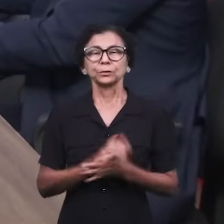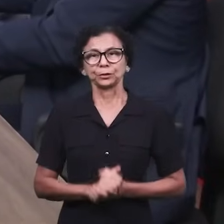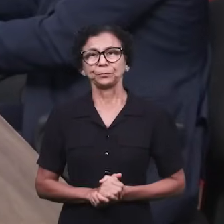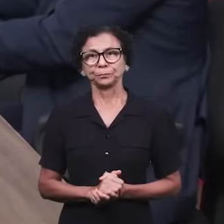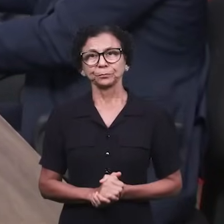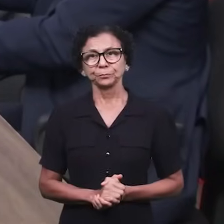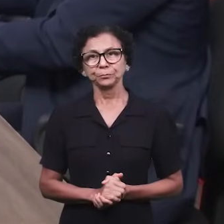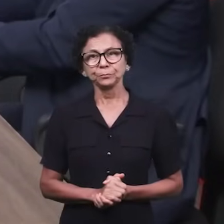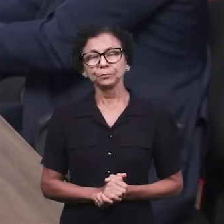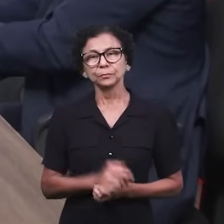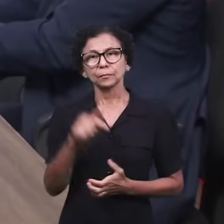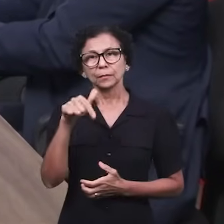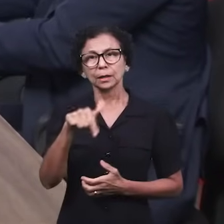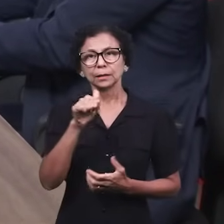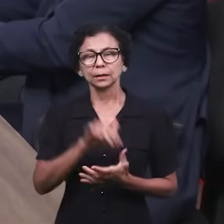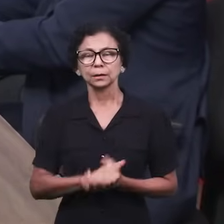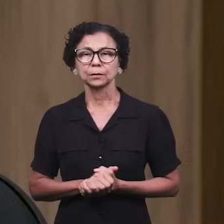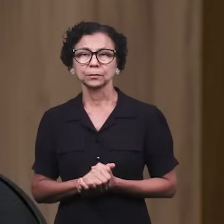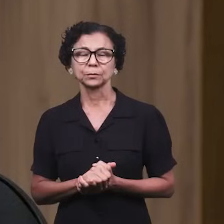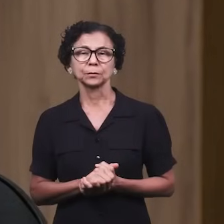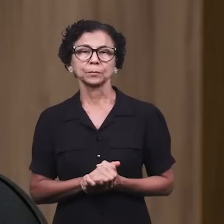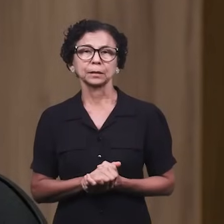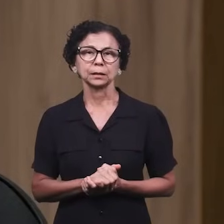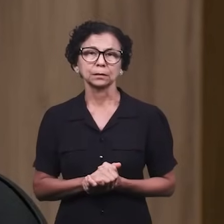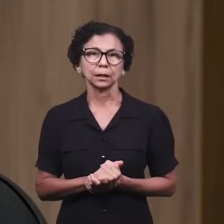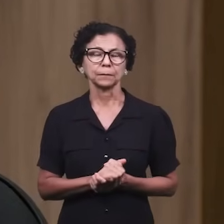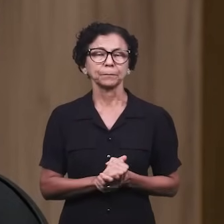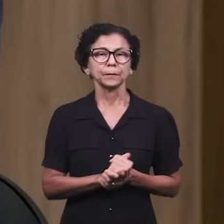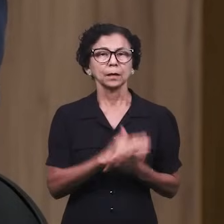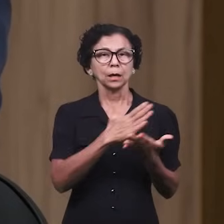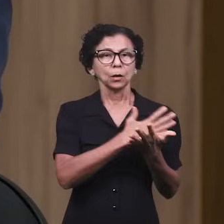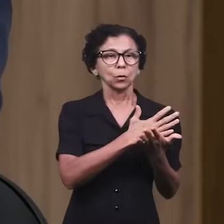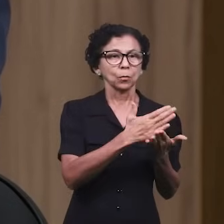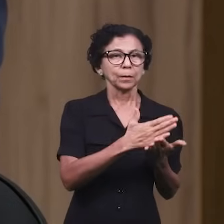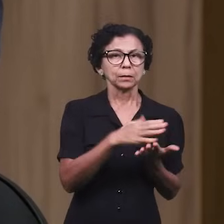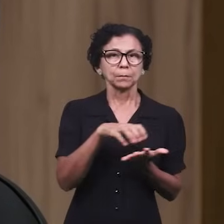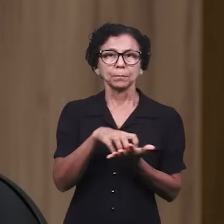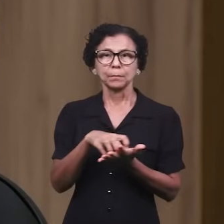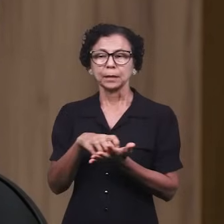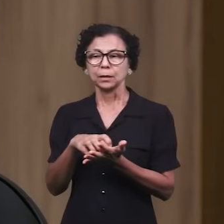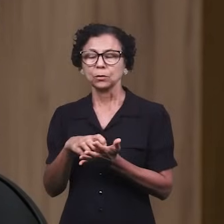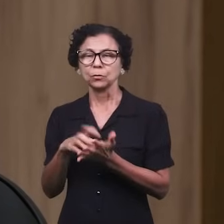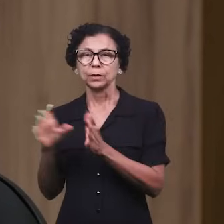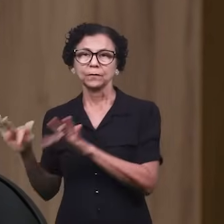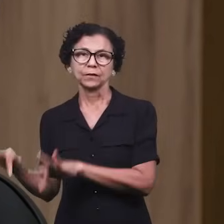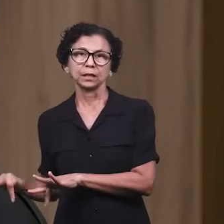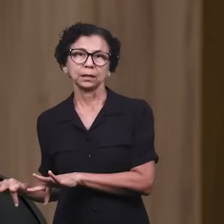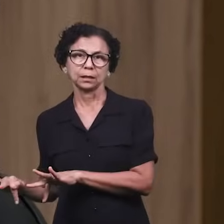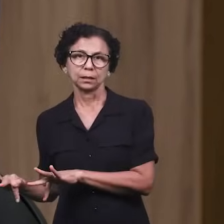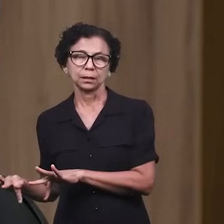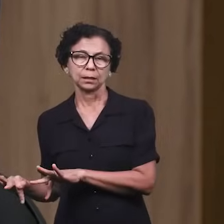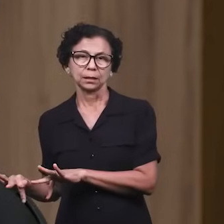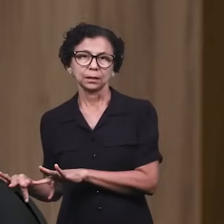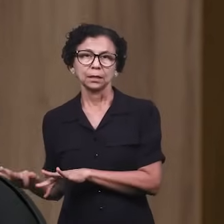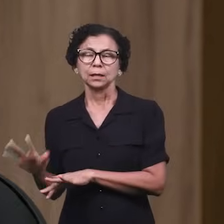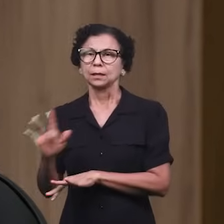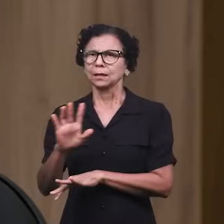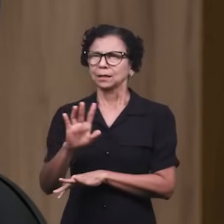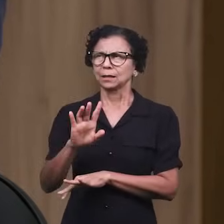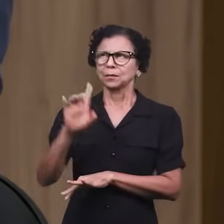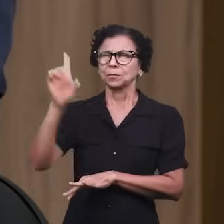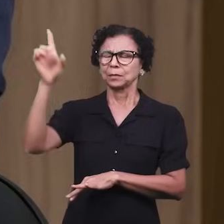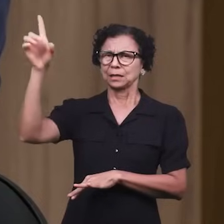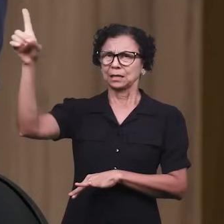tempo que tem começo, meio e fim. Só que para Deus não existe o começo, meio e